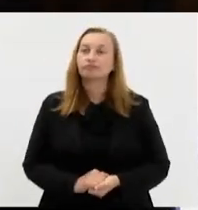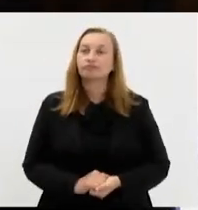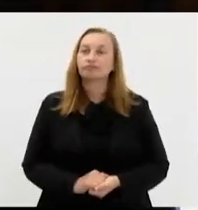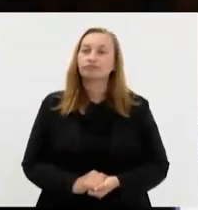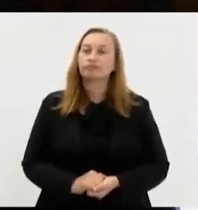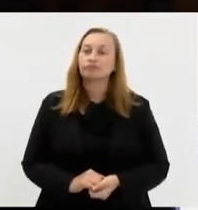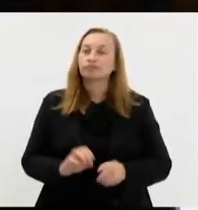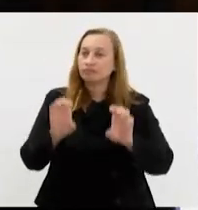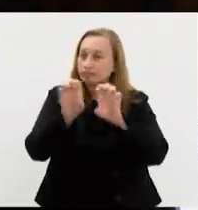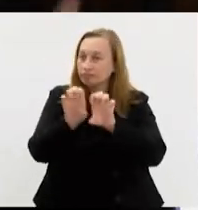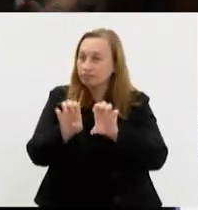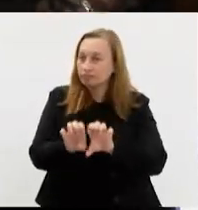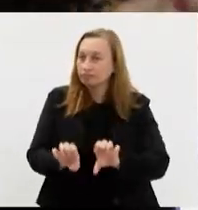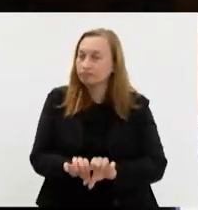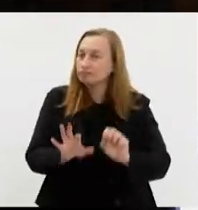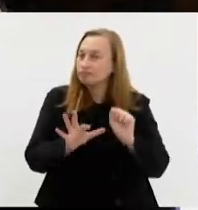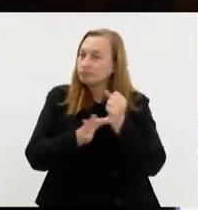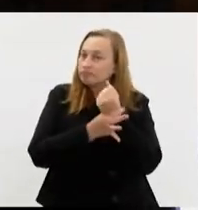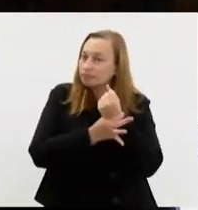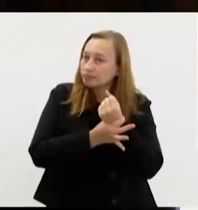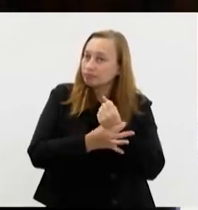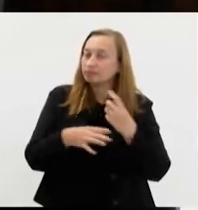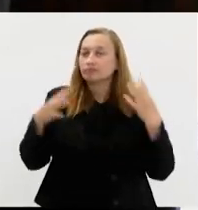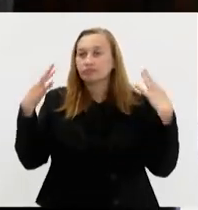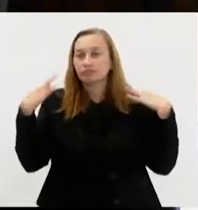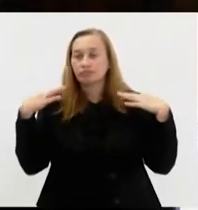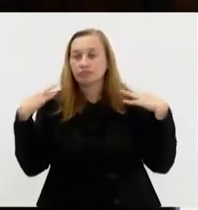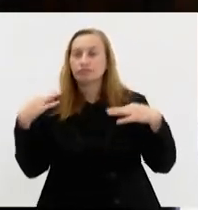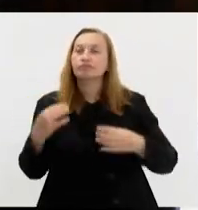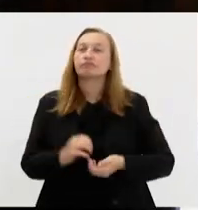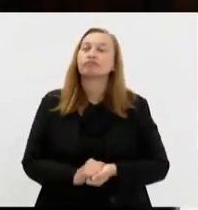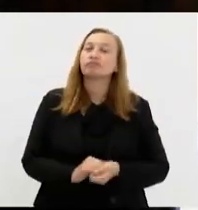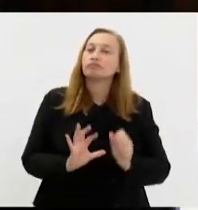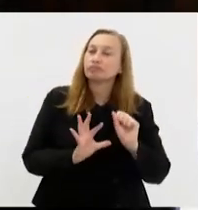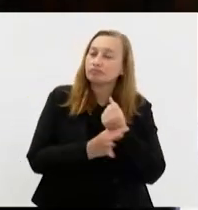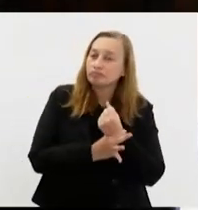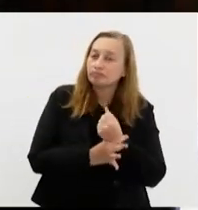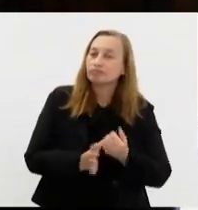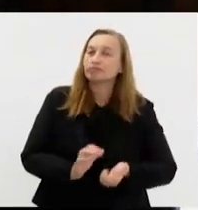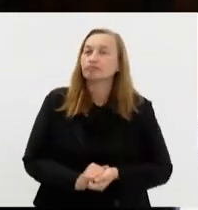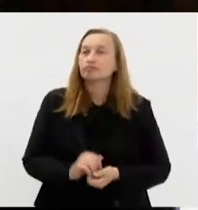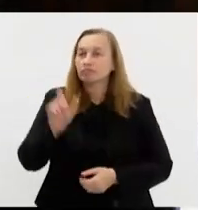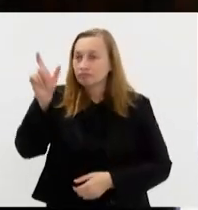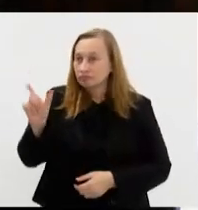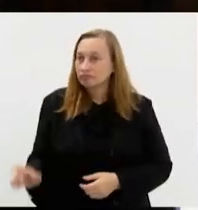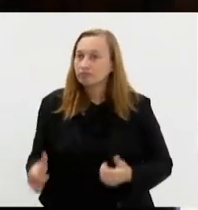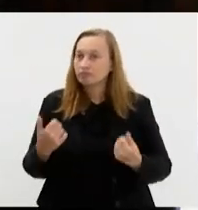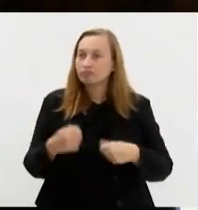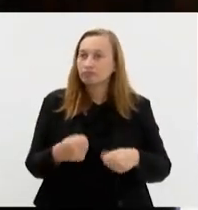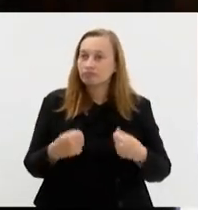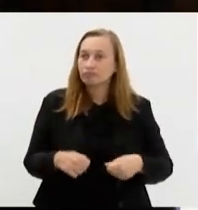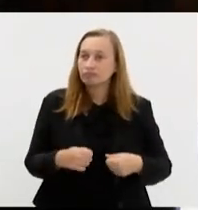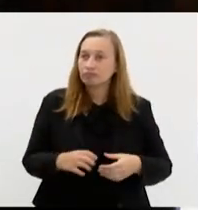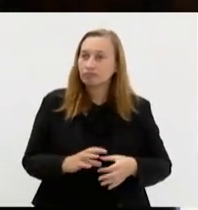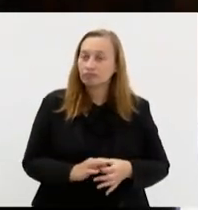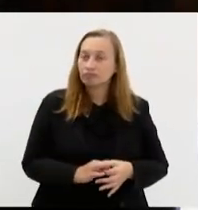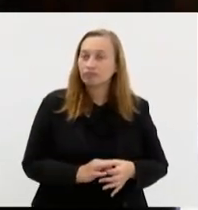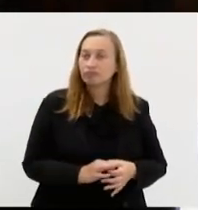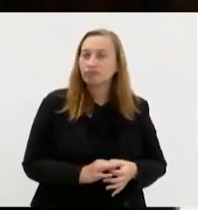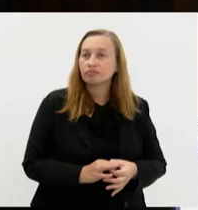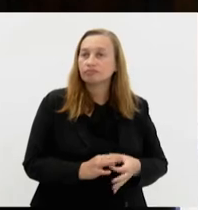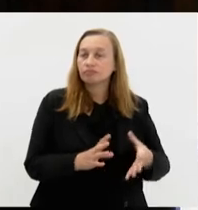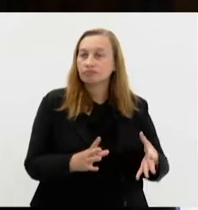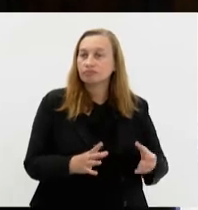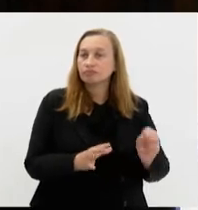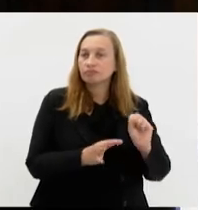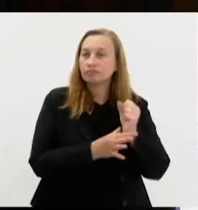estrutura demanda uma segurança motorista aeronave oficial segurança a pessoa precisa abrir mão sendo agente público